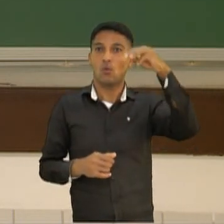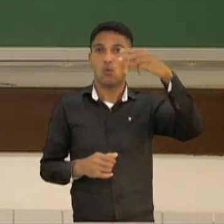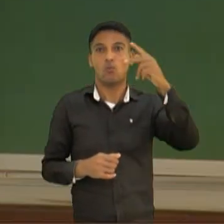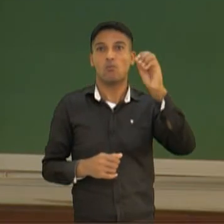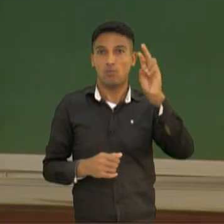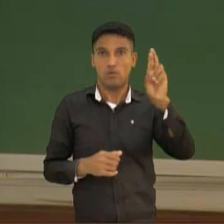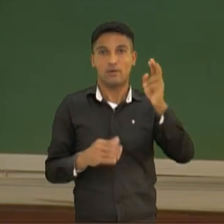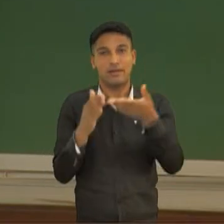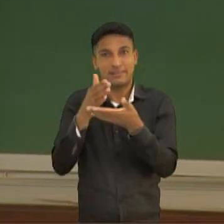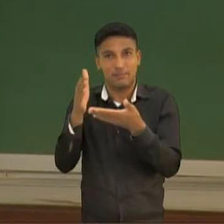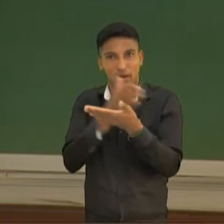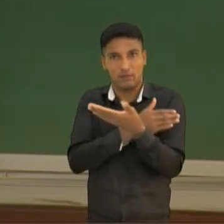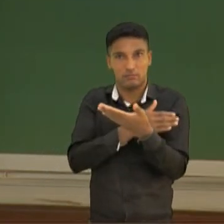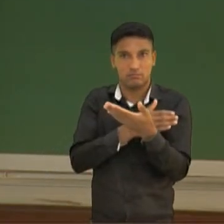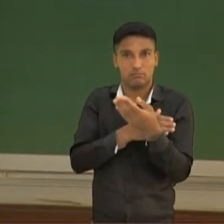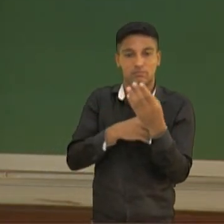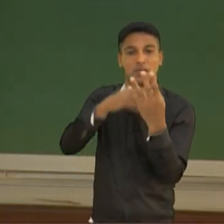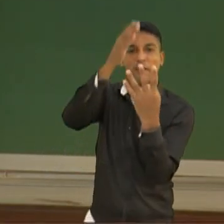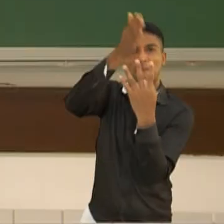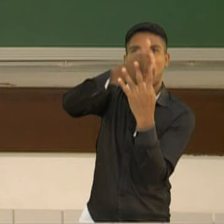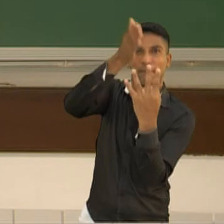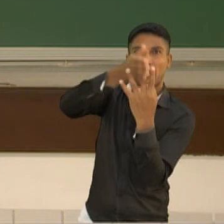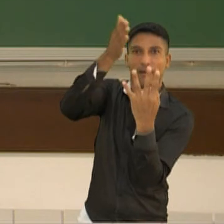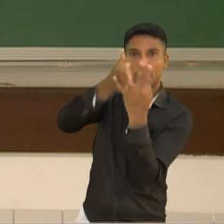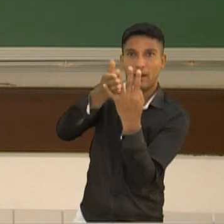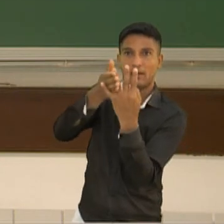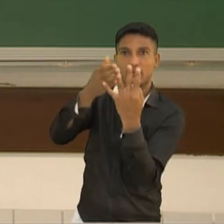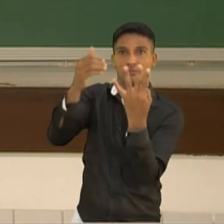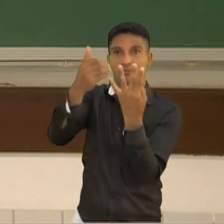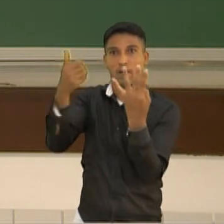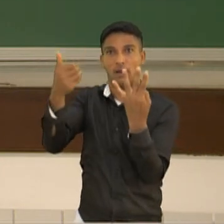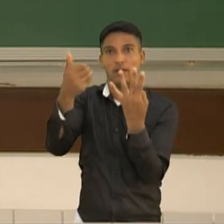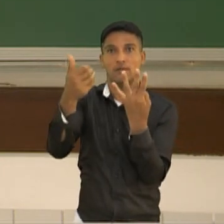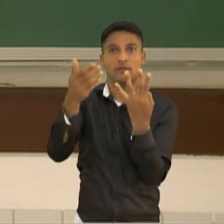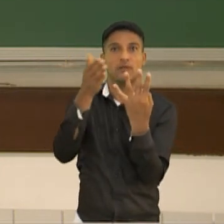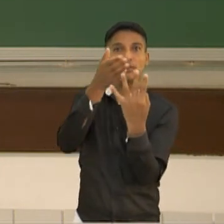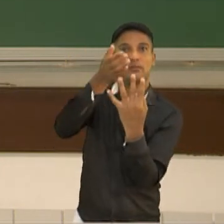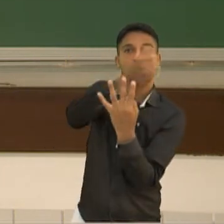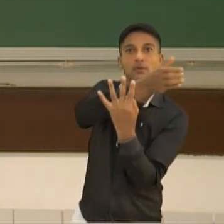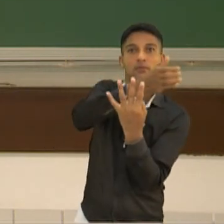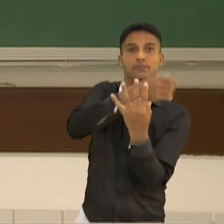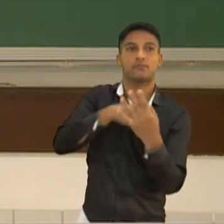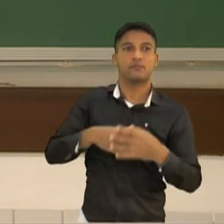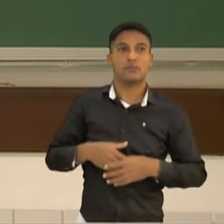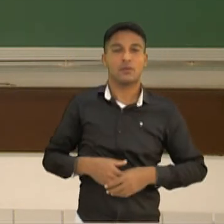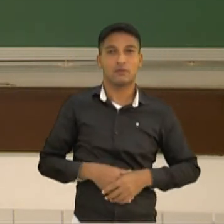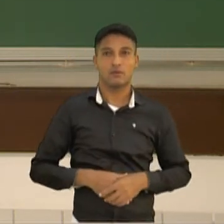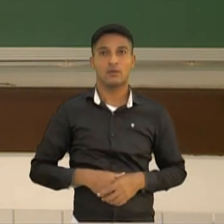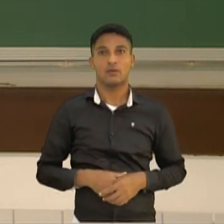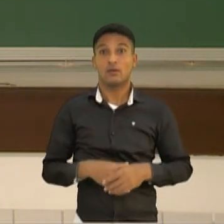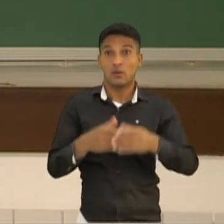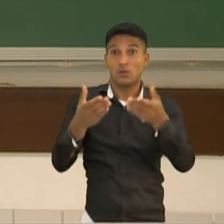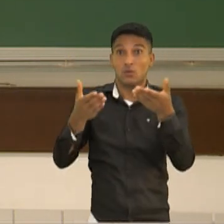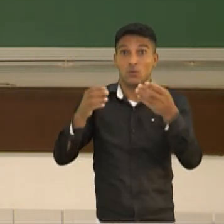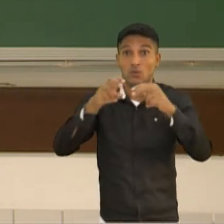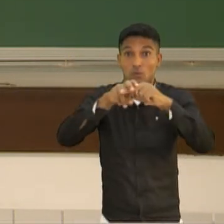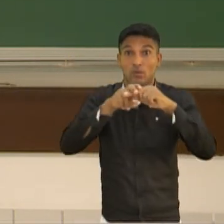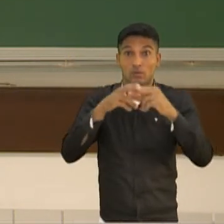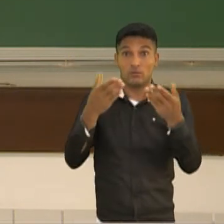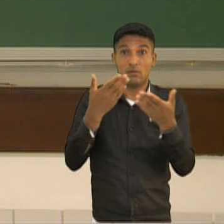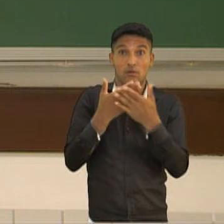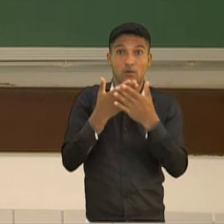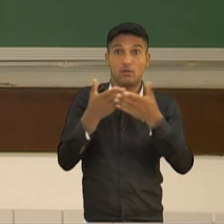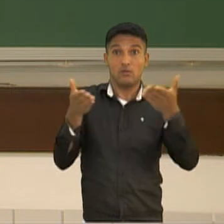compor novamente, certo? Então, isso são estratégias de cálculo mental, tudo bem? Então, na aula de hoje, a gente